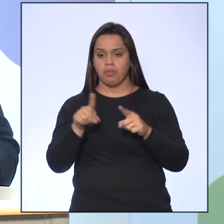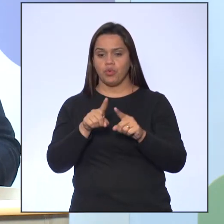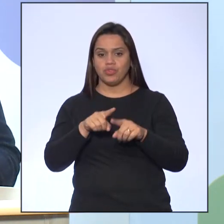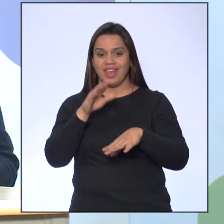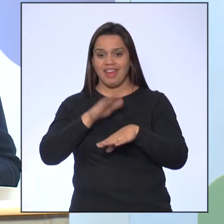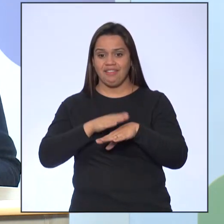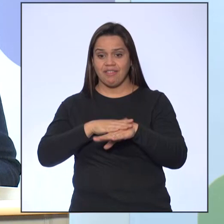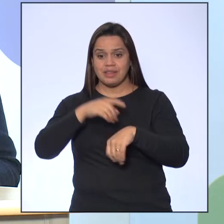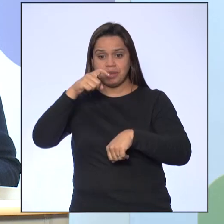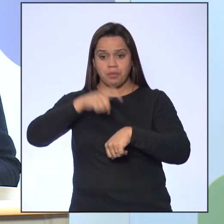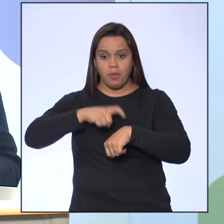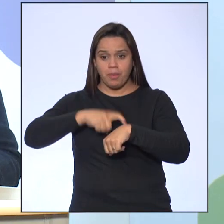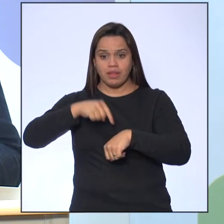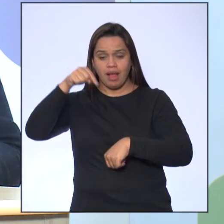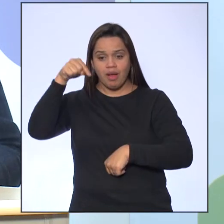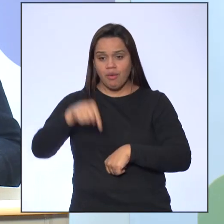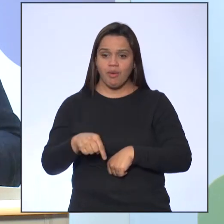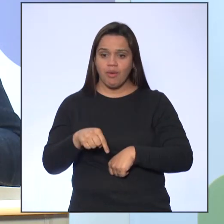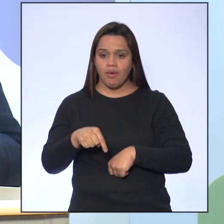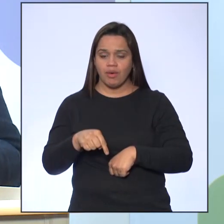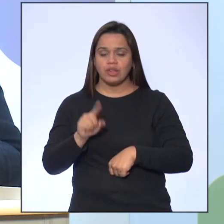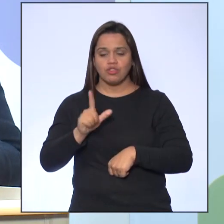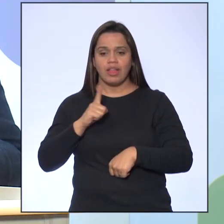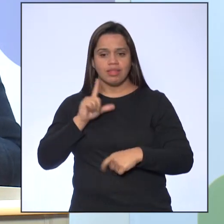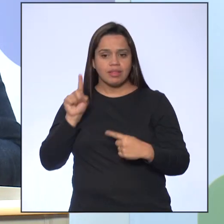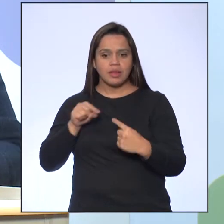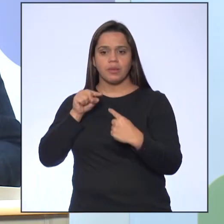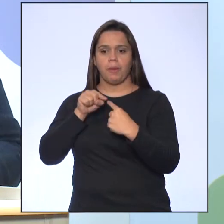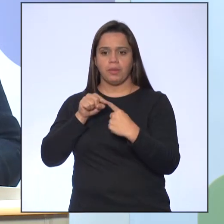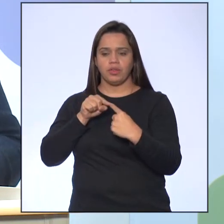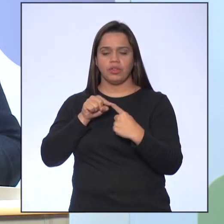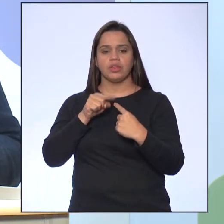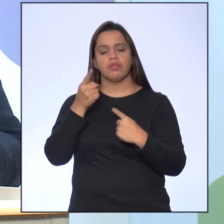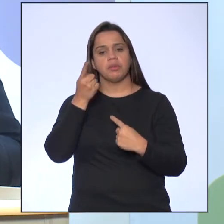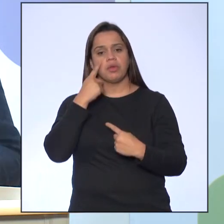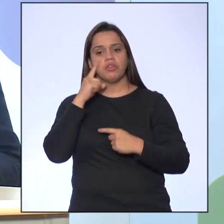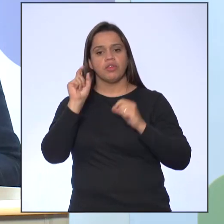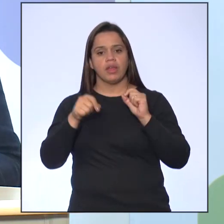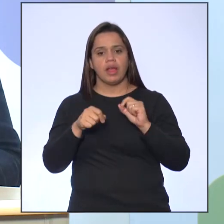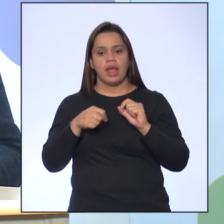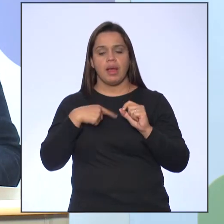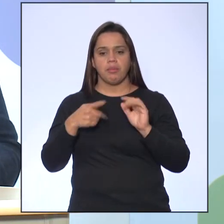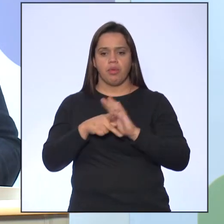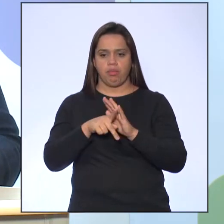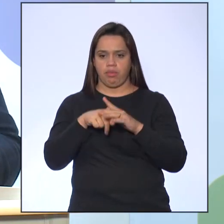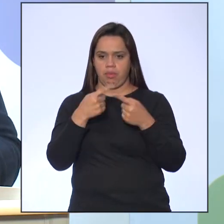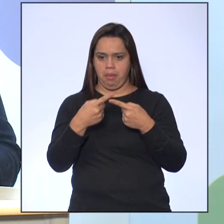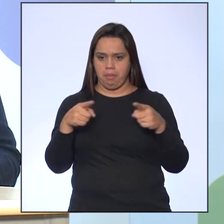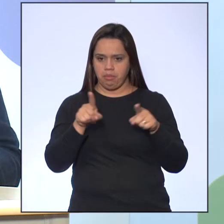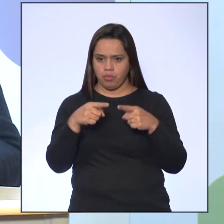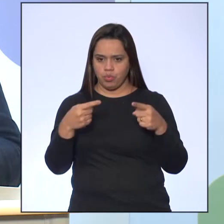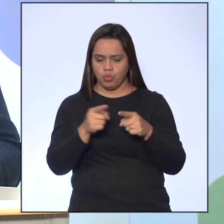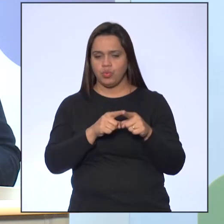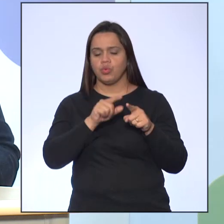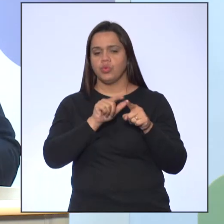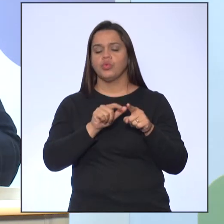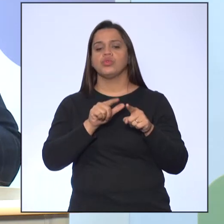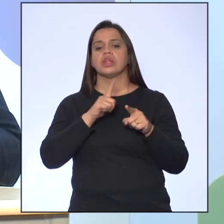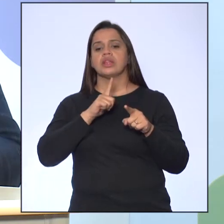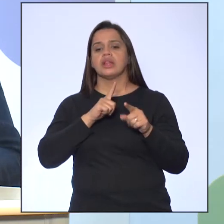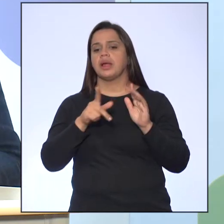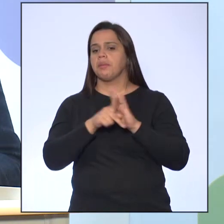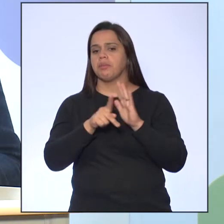para esses momentos. Né? Ela já tem essa finalidade. Então, vocês podem ver que ela é uma trilha, né, onde ela faz, né, uma